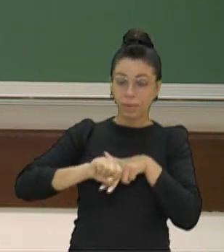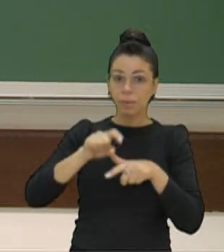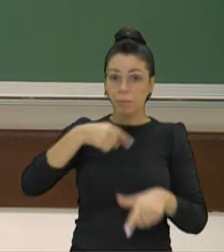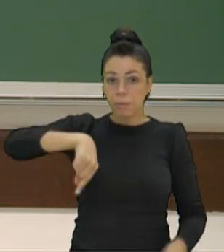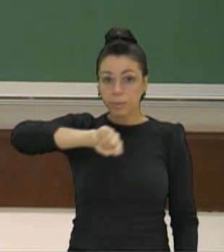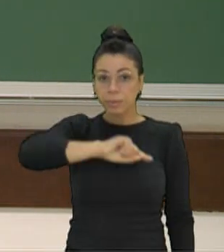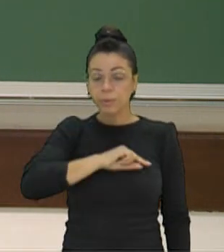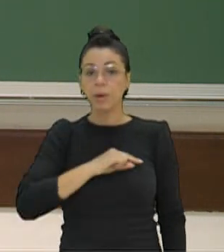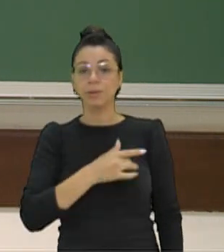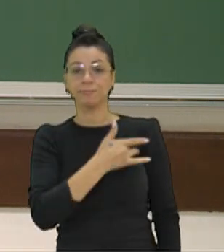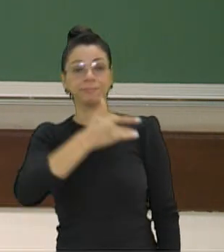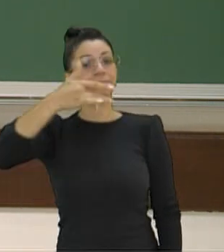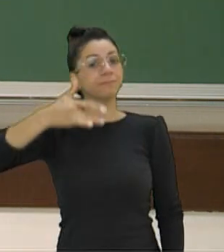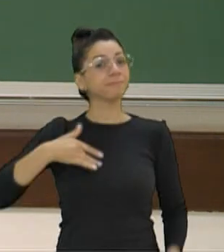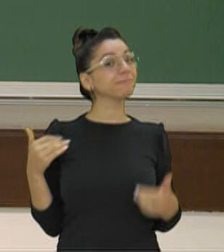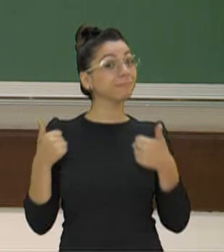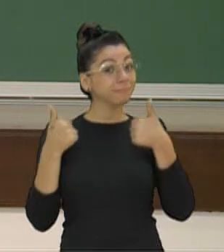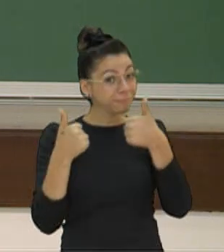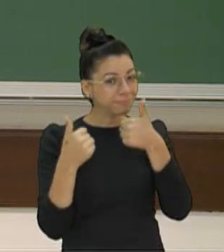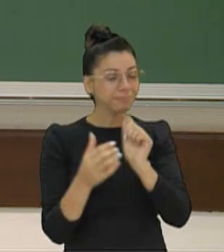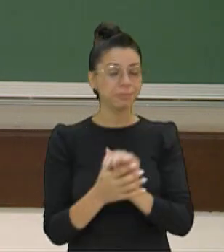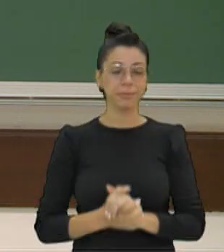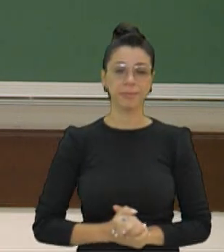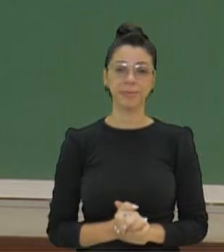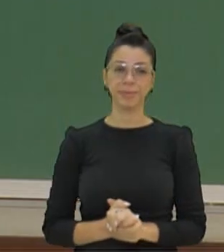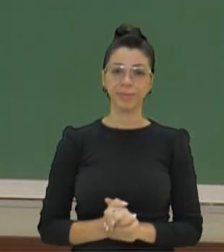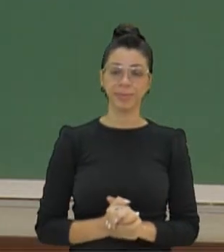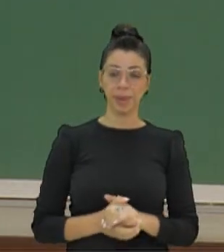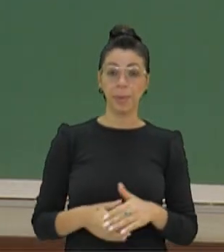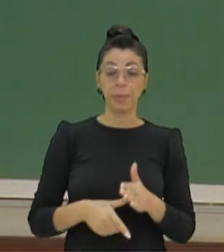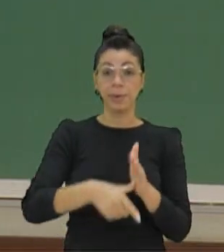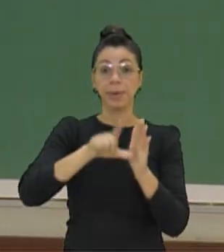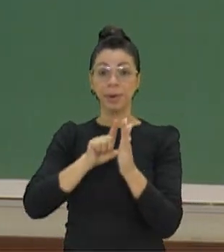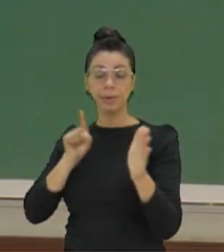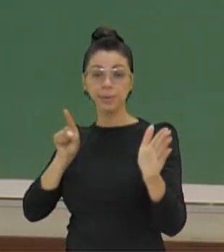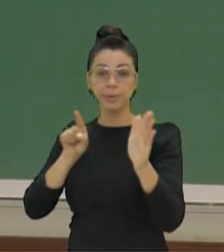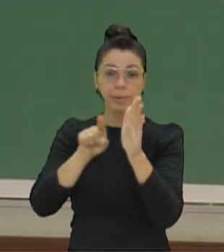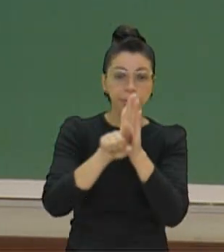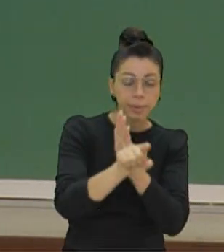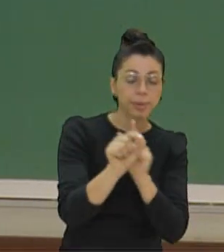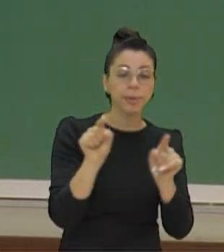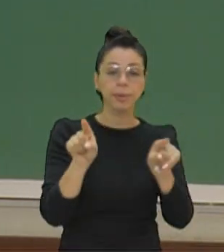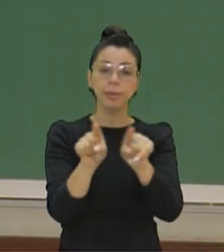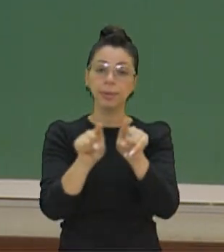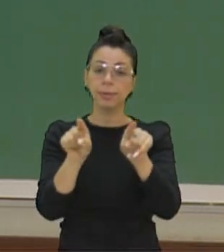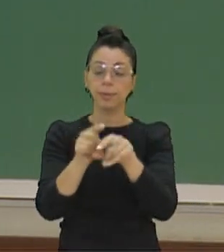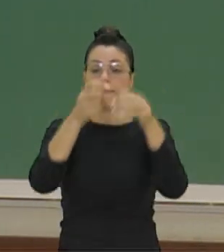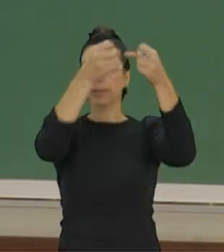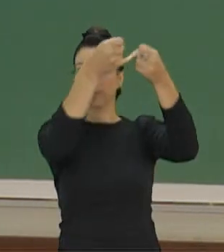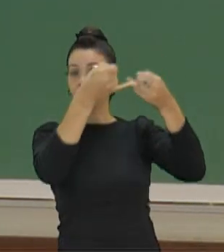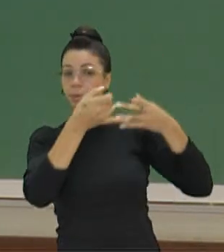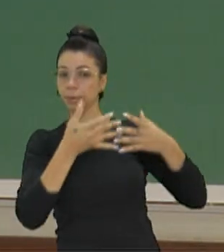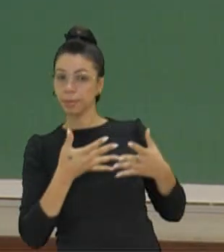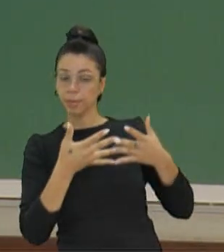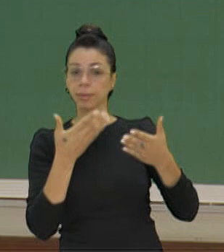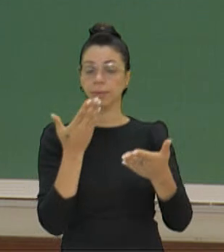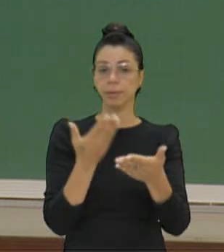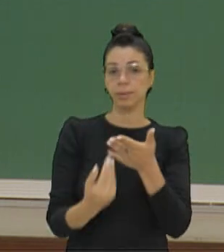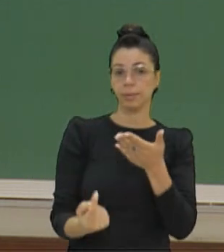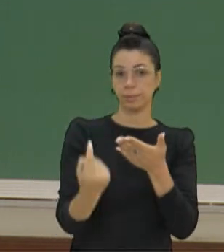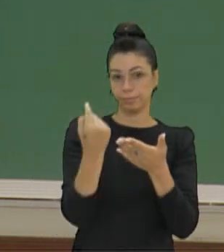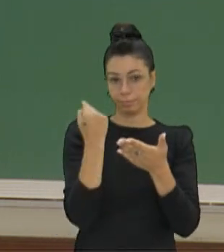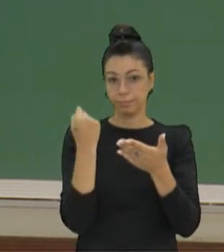certo? Então vamos lá. Antes, uma questãozinha ainda com base nas explicações das nossas